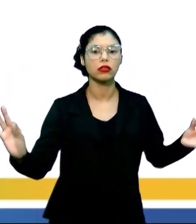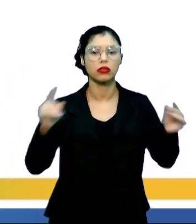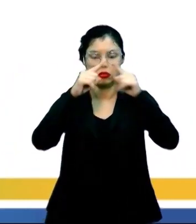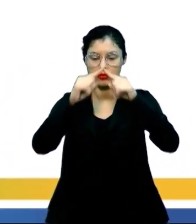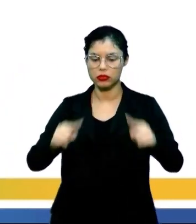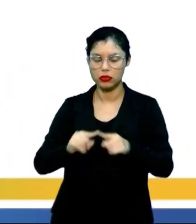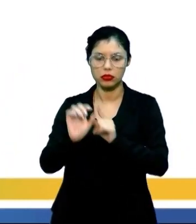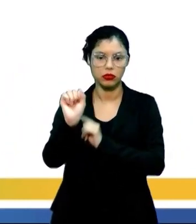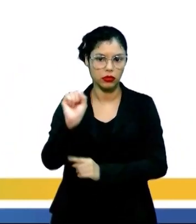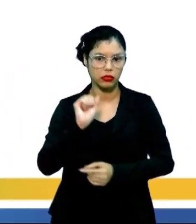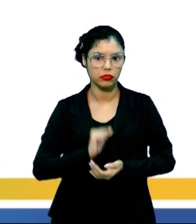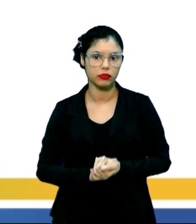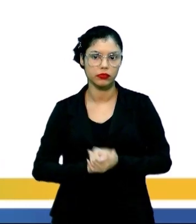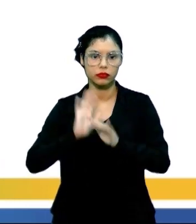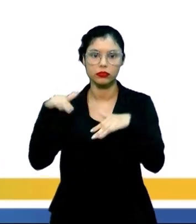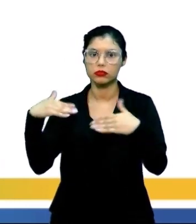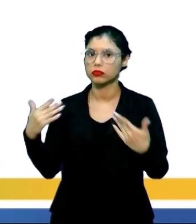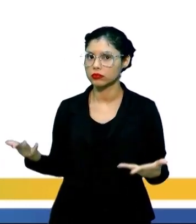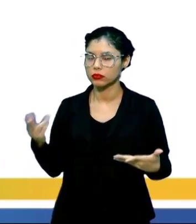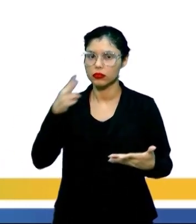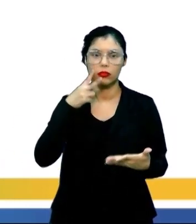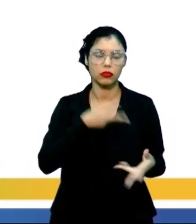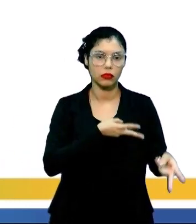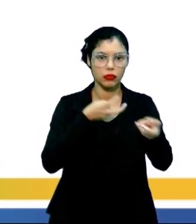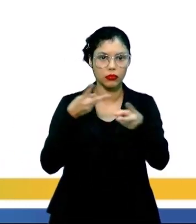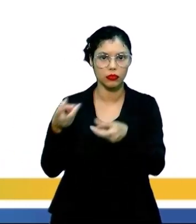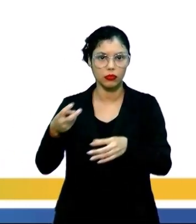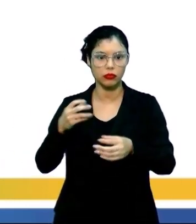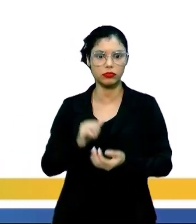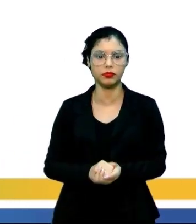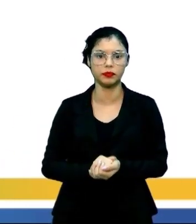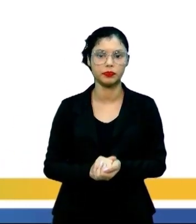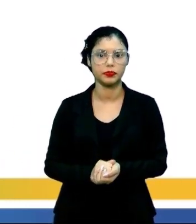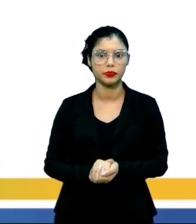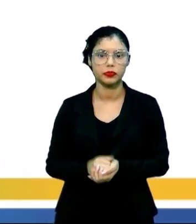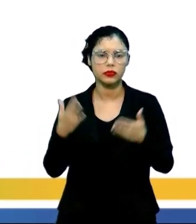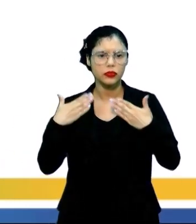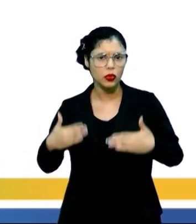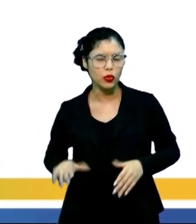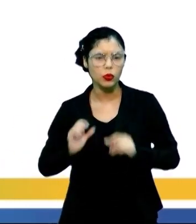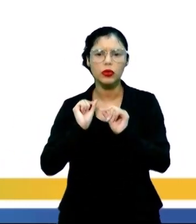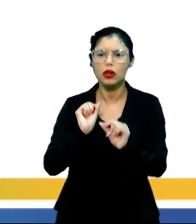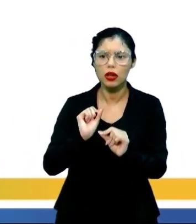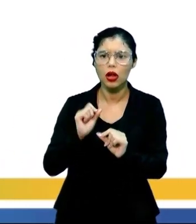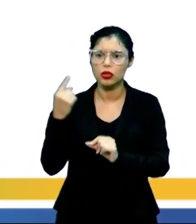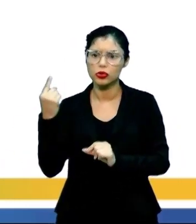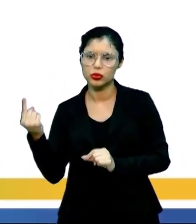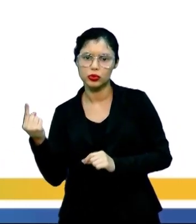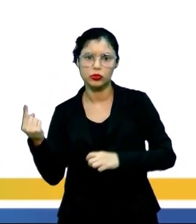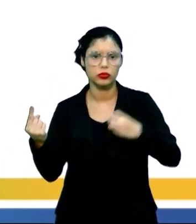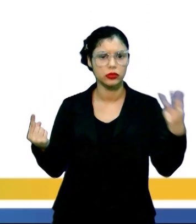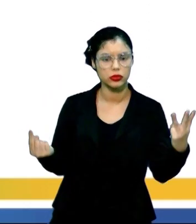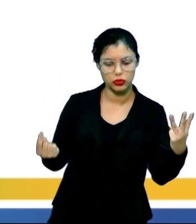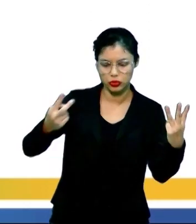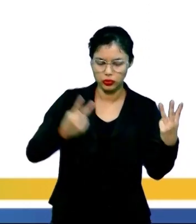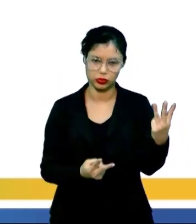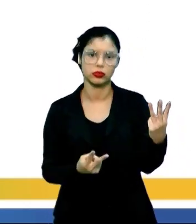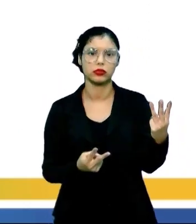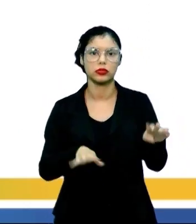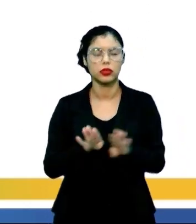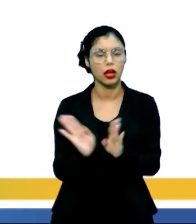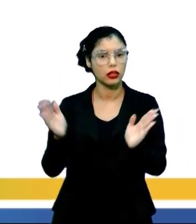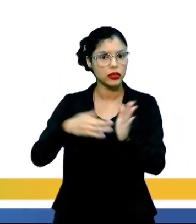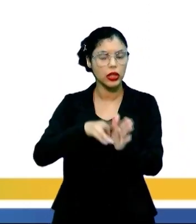móvel? Então, a gente pode observar que esse móvel saiu de menos 1, e foi até 3 e voltou para o 2. Para